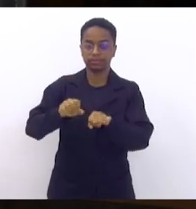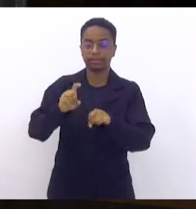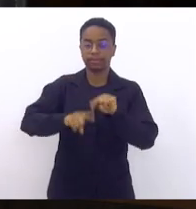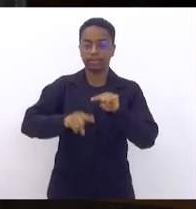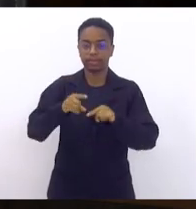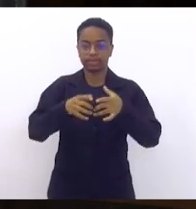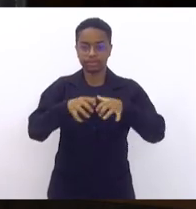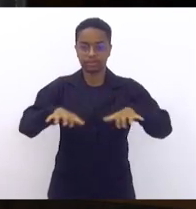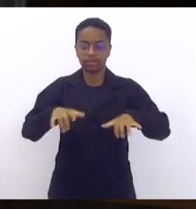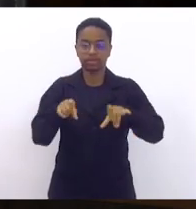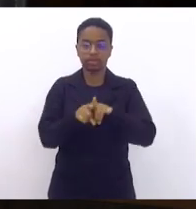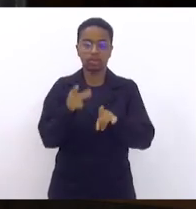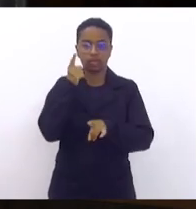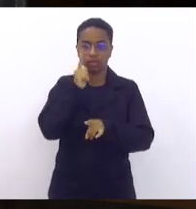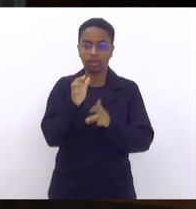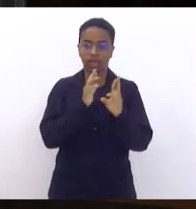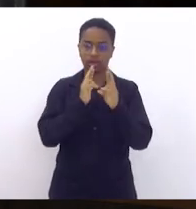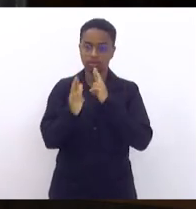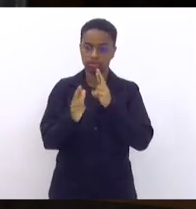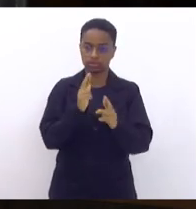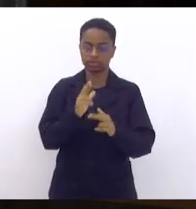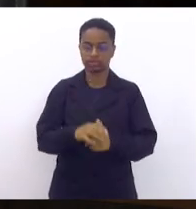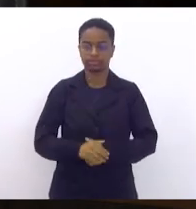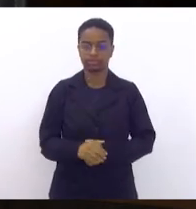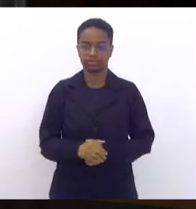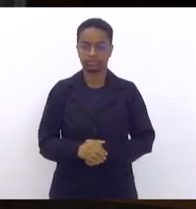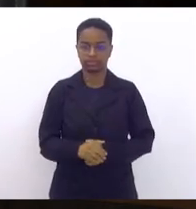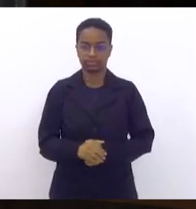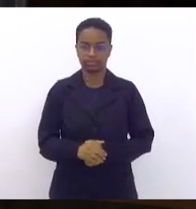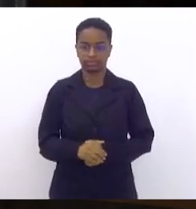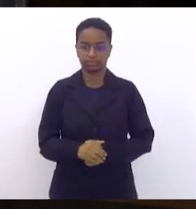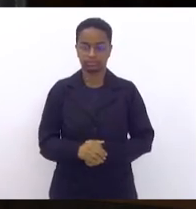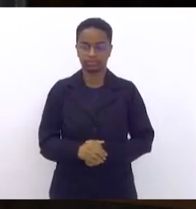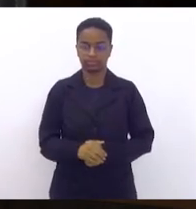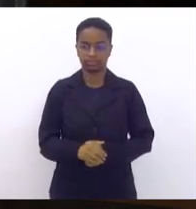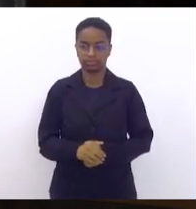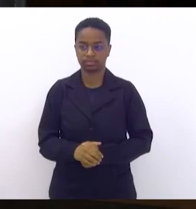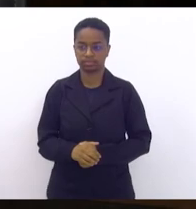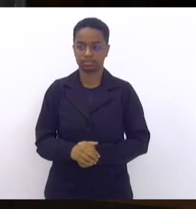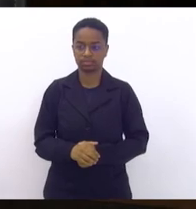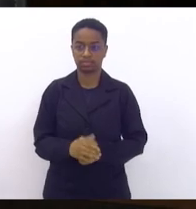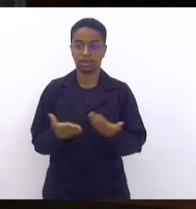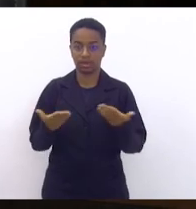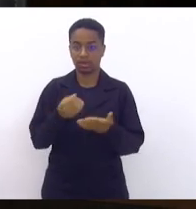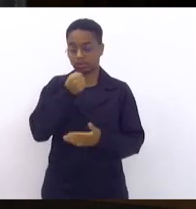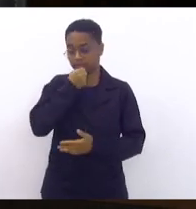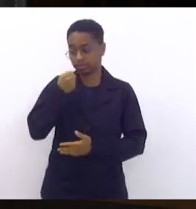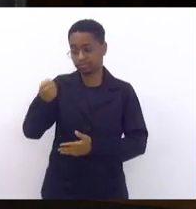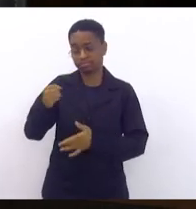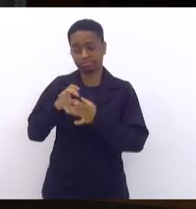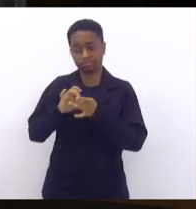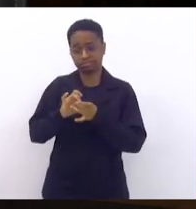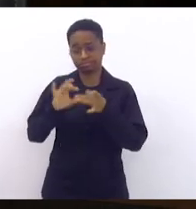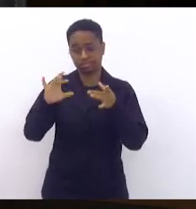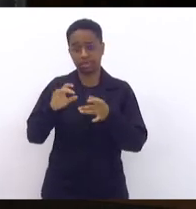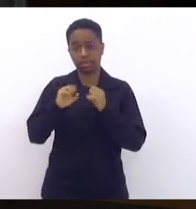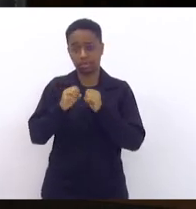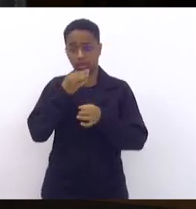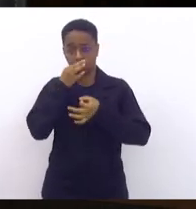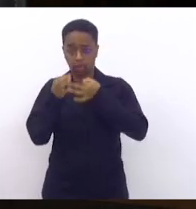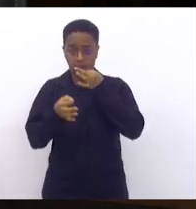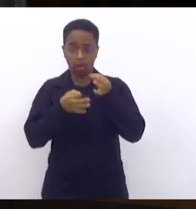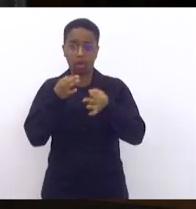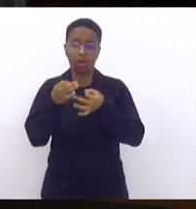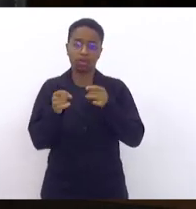consiga ter mais resultado ainda Gladstone eu passo a palavra para você fica à vontade também para comentar os